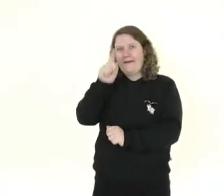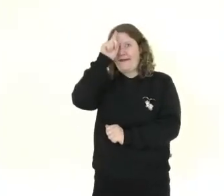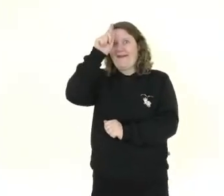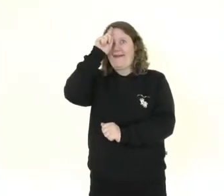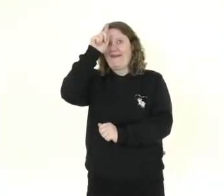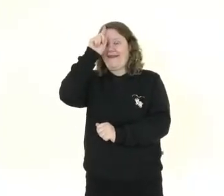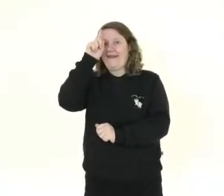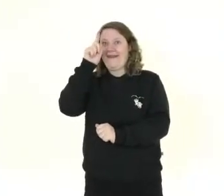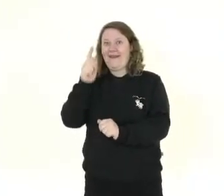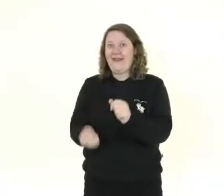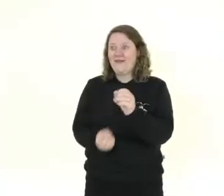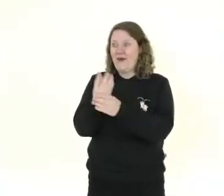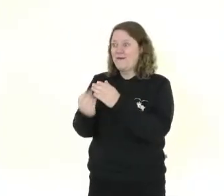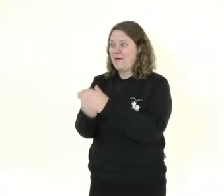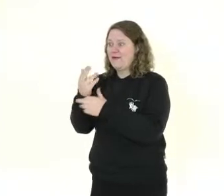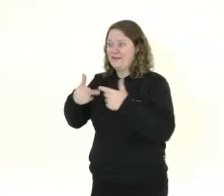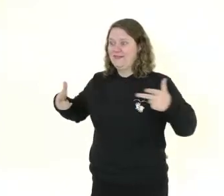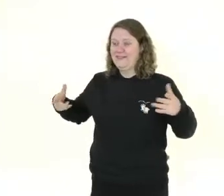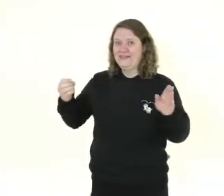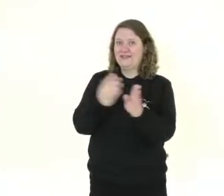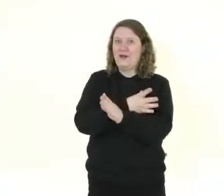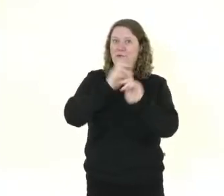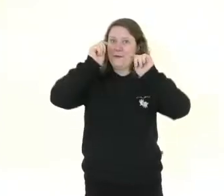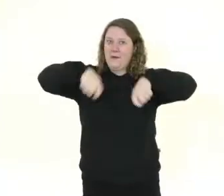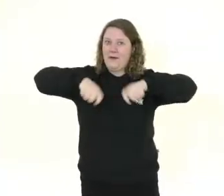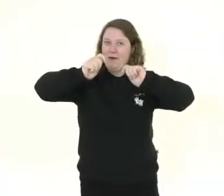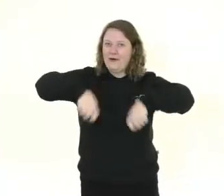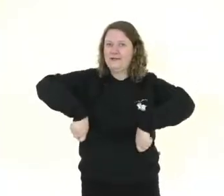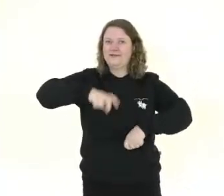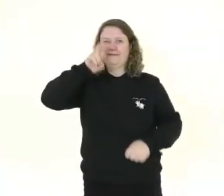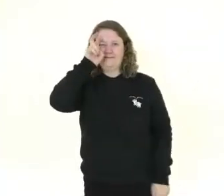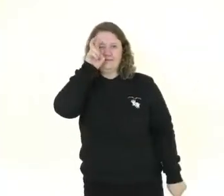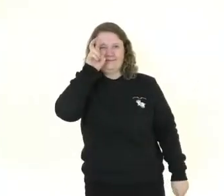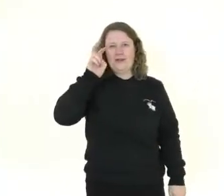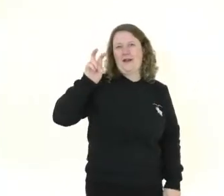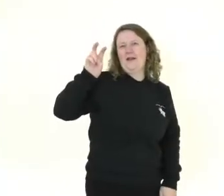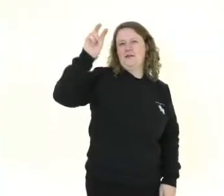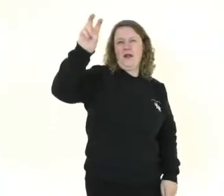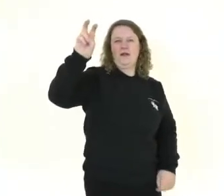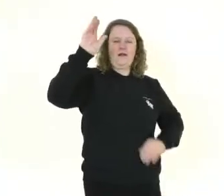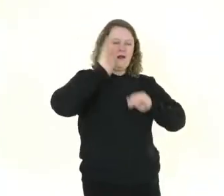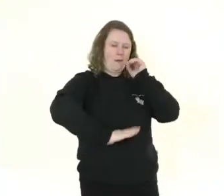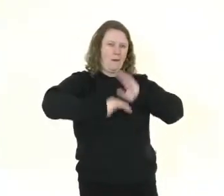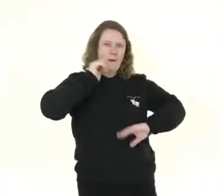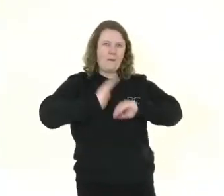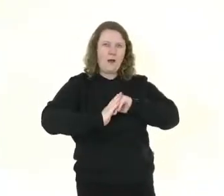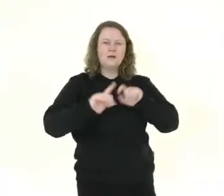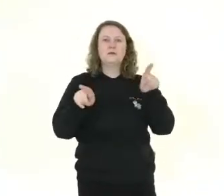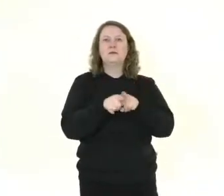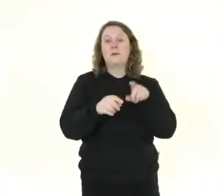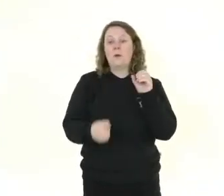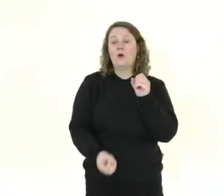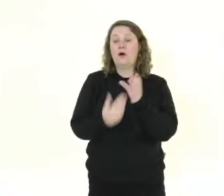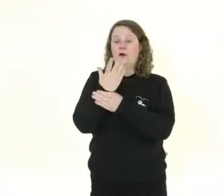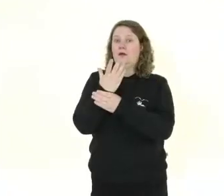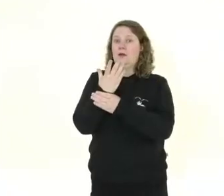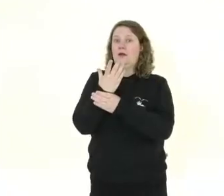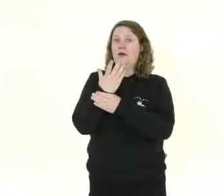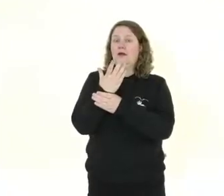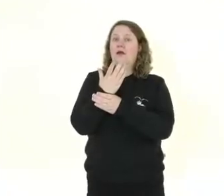criativa, de que tem capacidade, inteligência e talento para criar, inventar ou